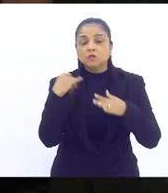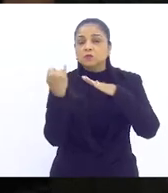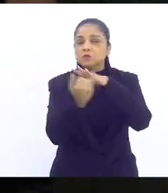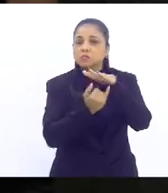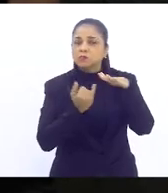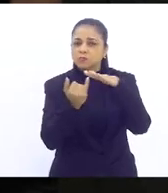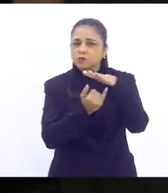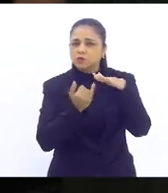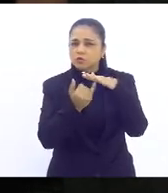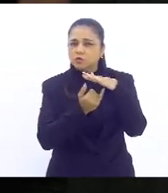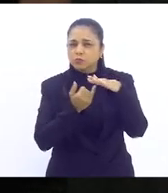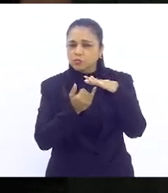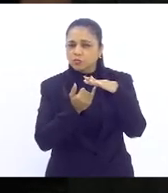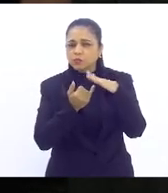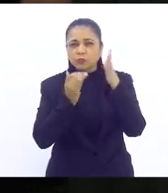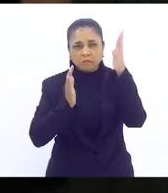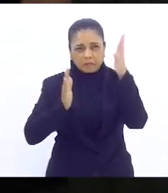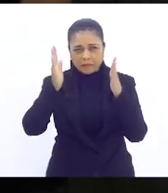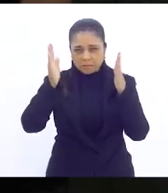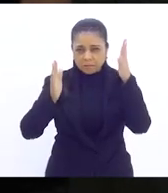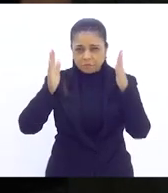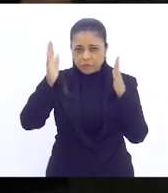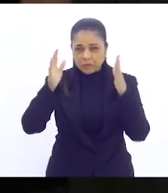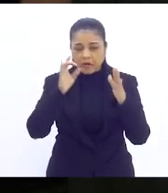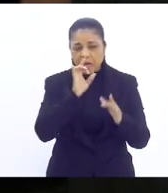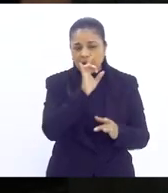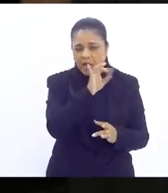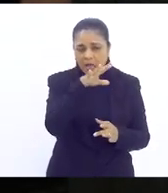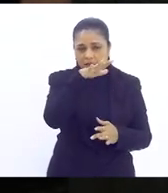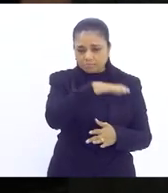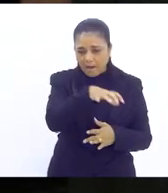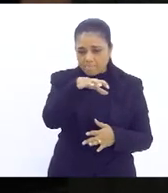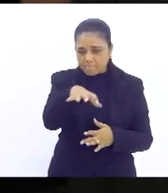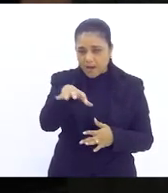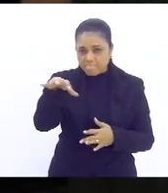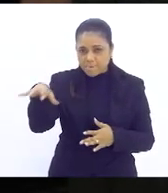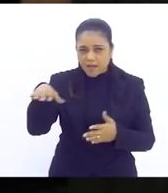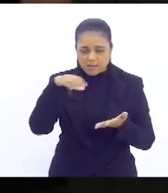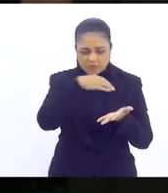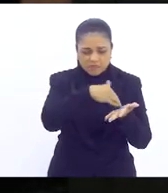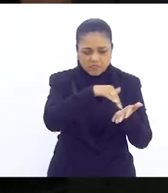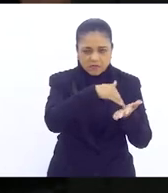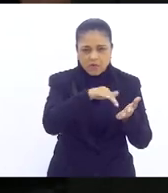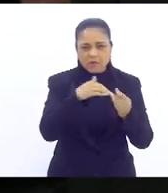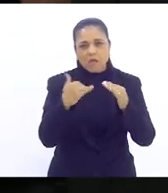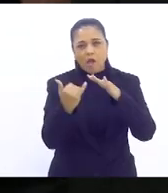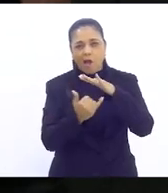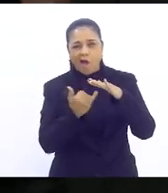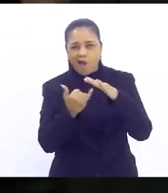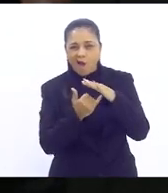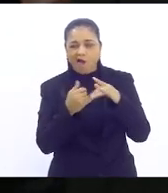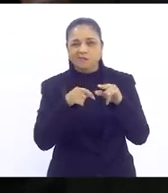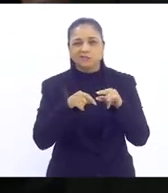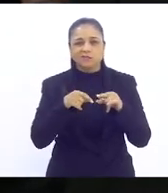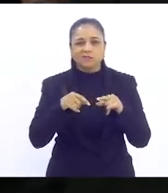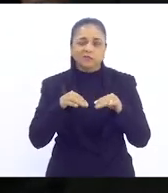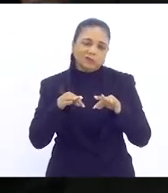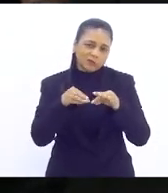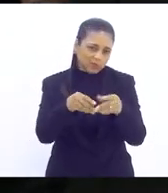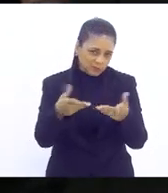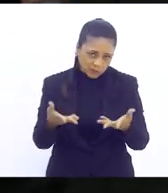a época cada unidade do Estado secretaria órgãos autarquias e tal